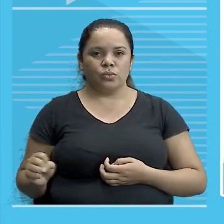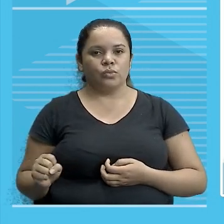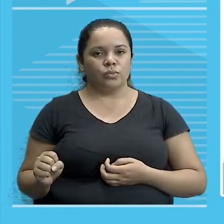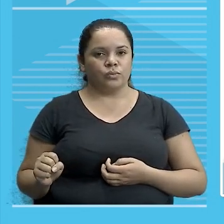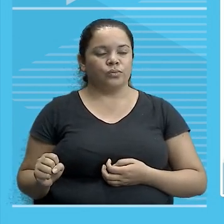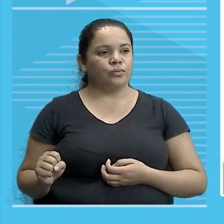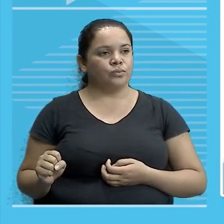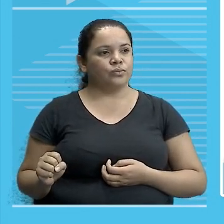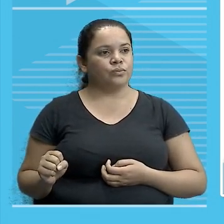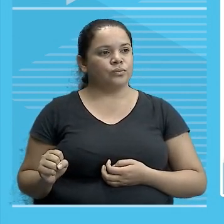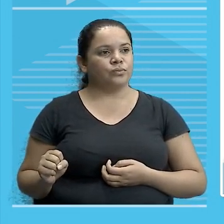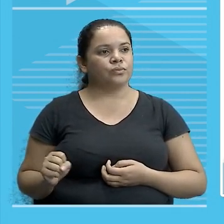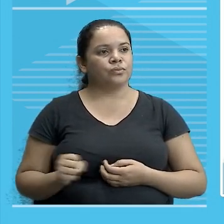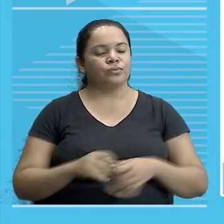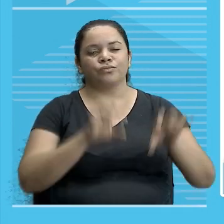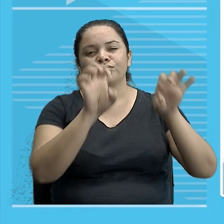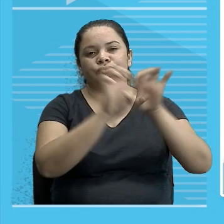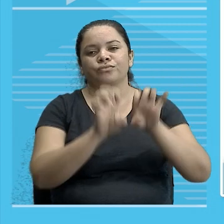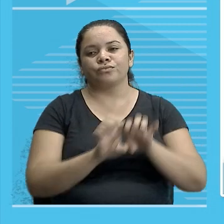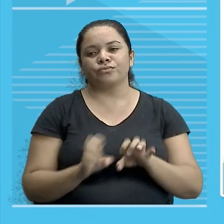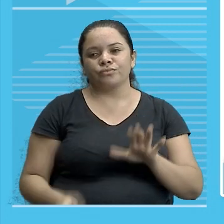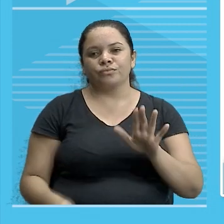pré, segundo pré, primeiro, segundo, terceiro molar.